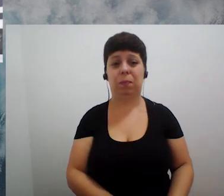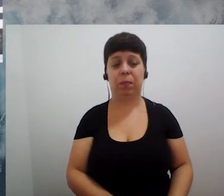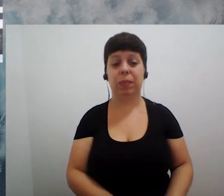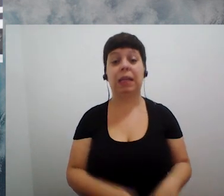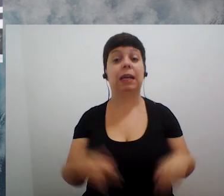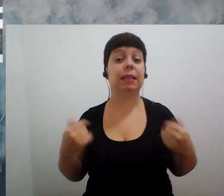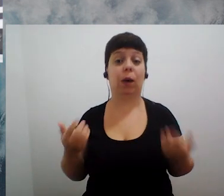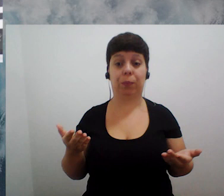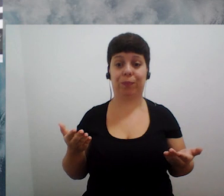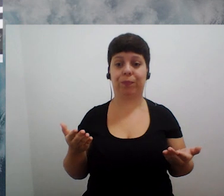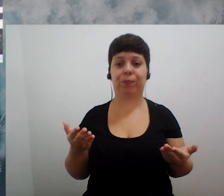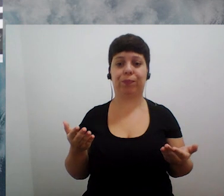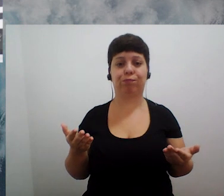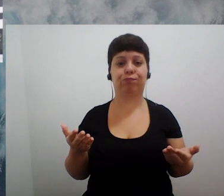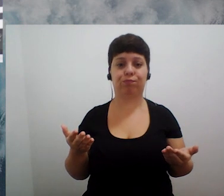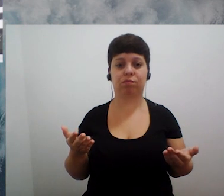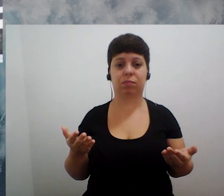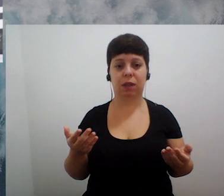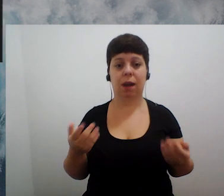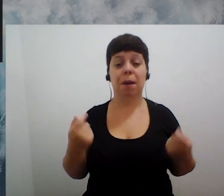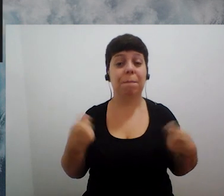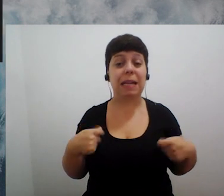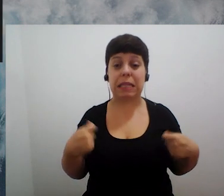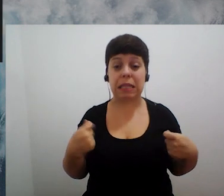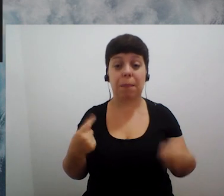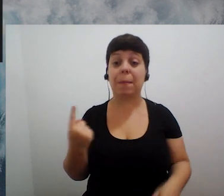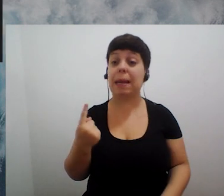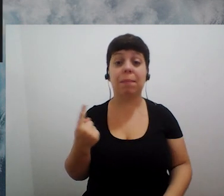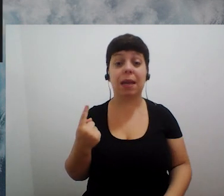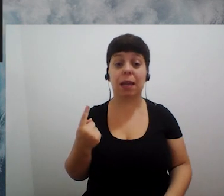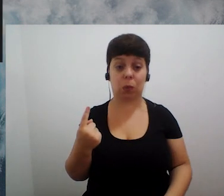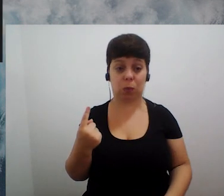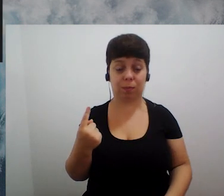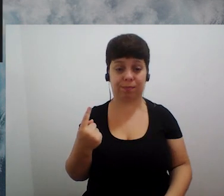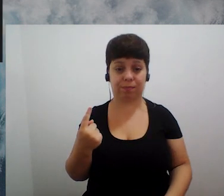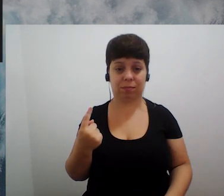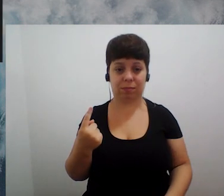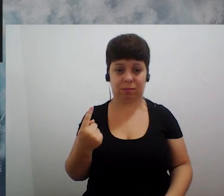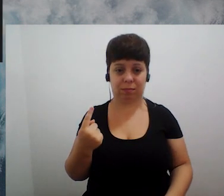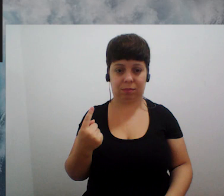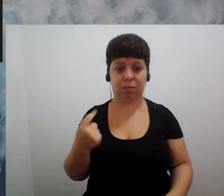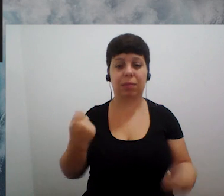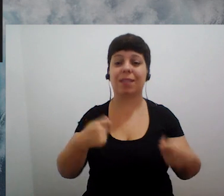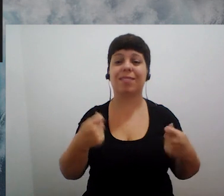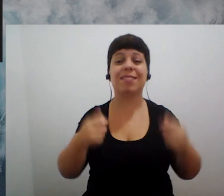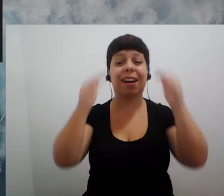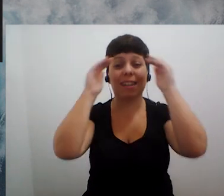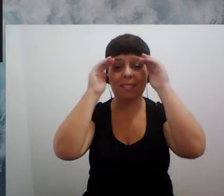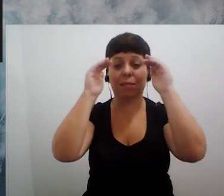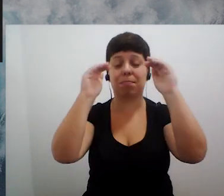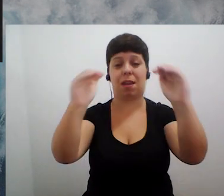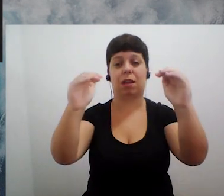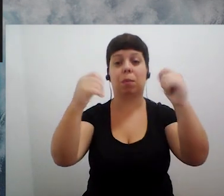aqui. Então, nós temos que, primeiramente, o respeito precisa